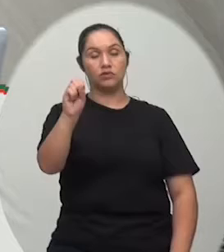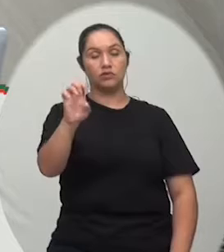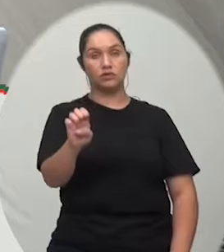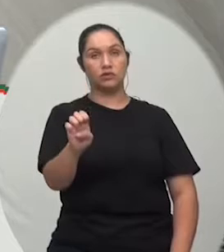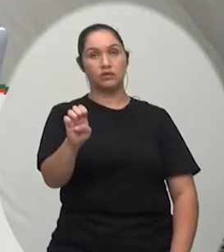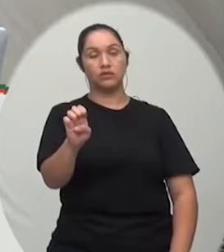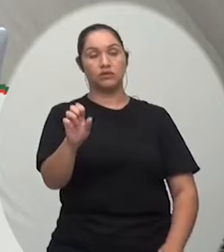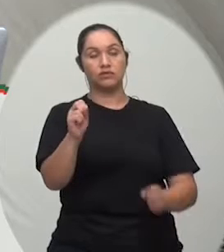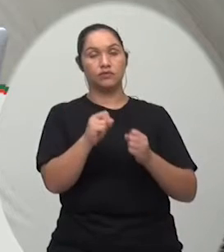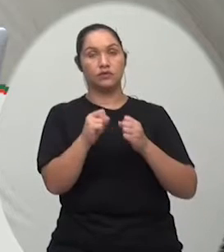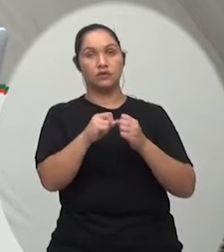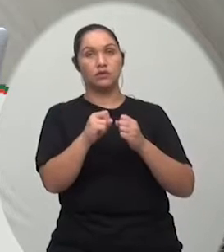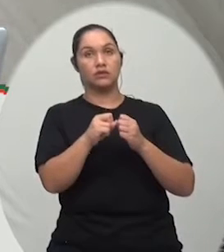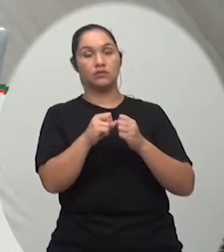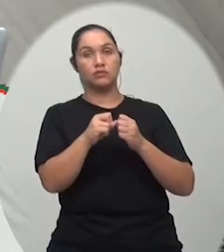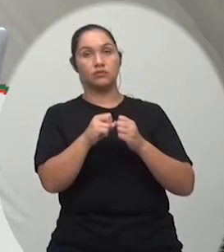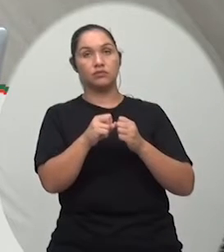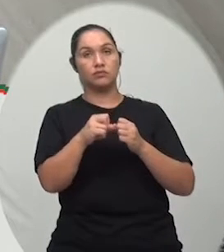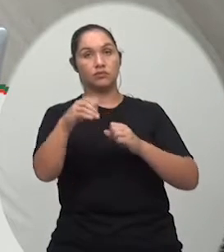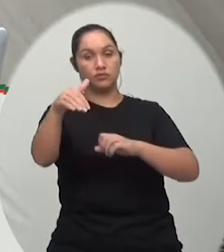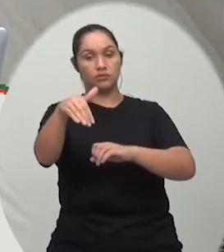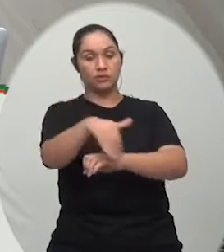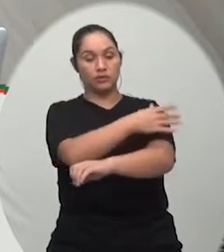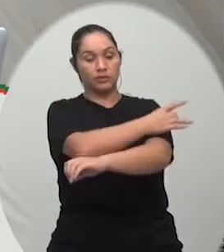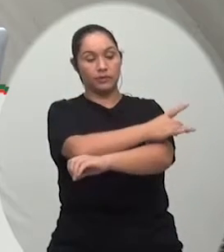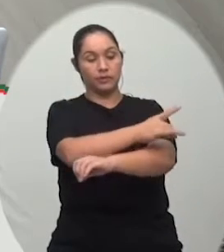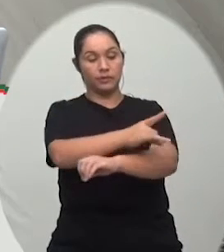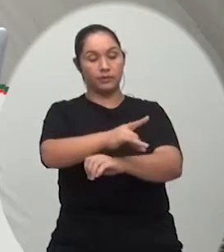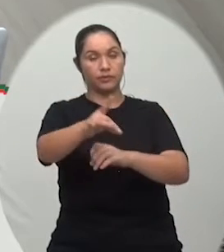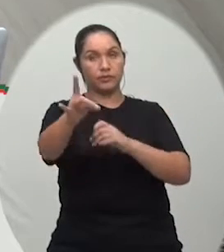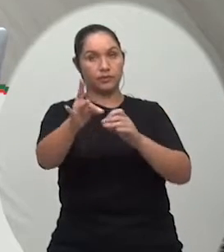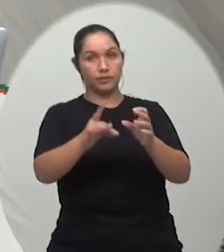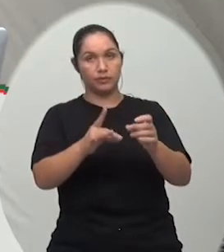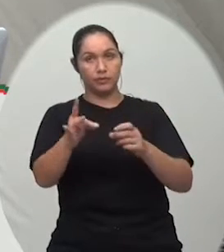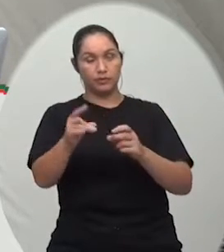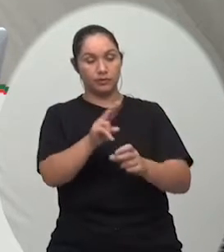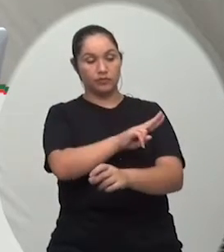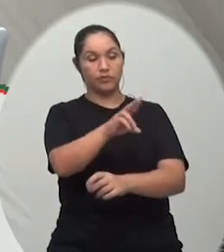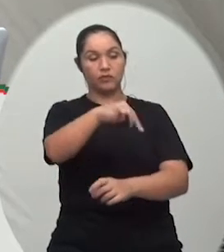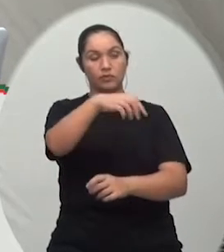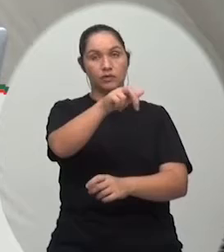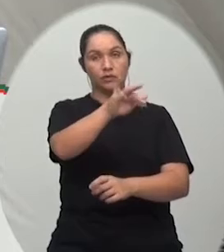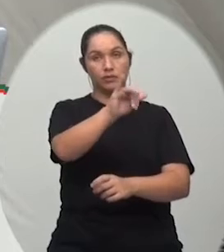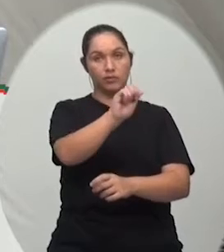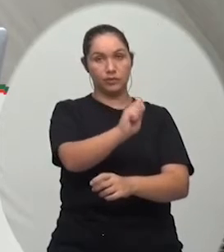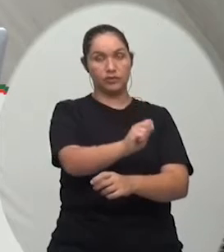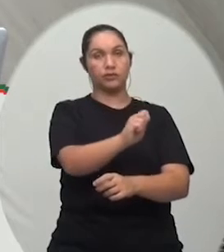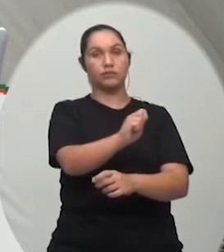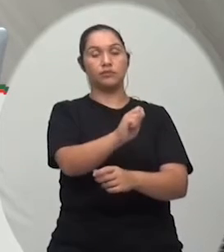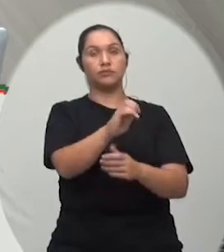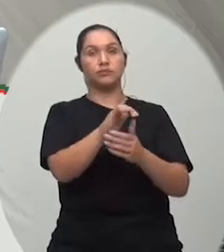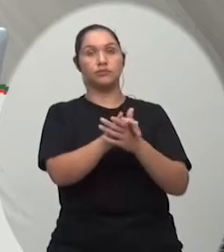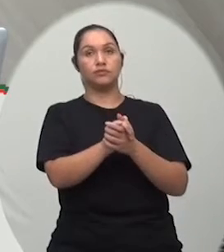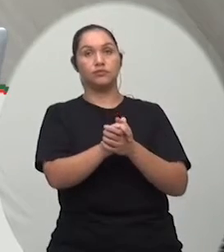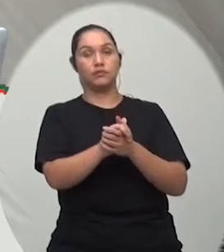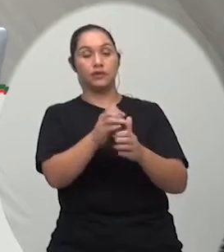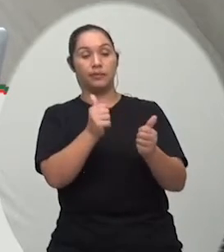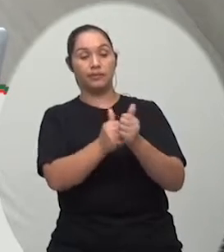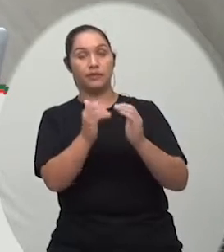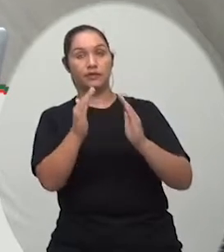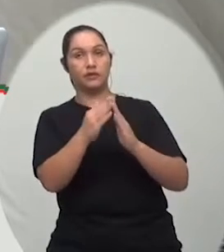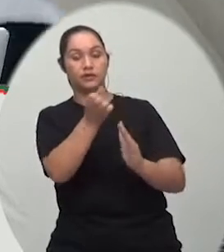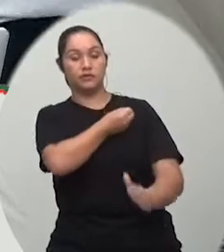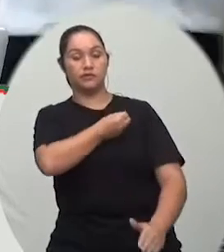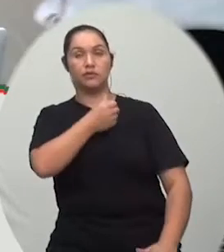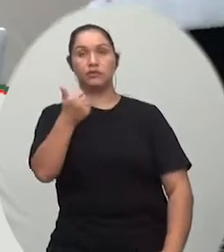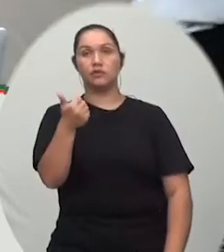Ferrarese. Assunto: reparos na pavimentação com lajotas da Rua Maria Borges da Silva, de frente à Casa